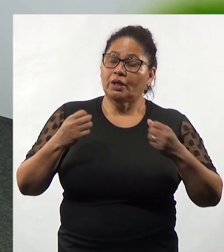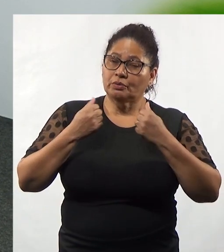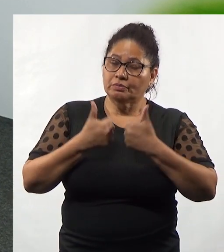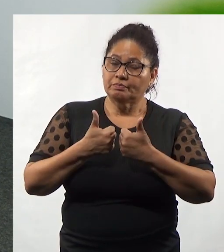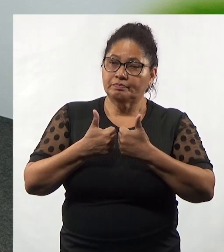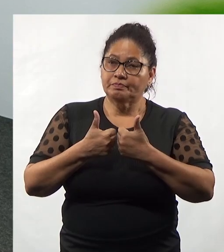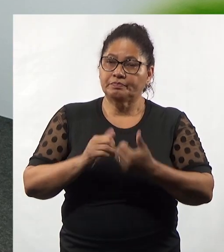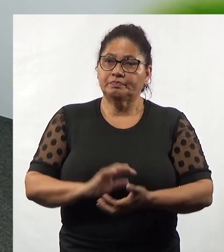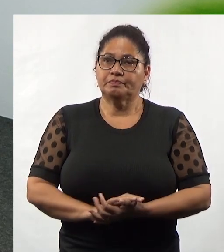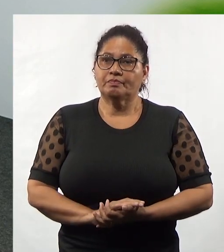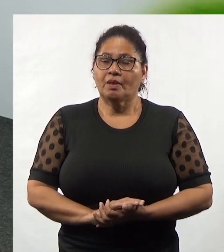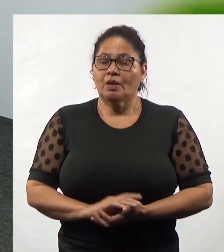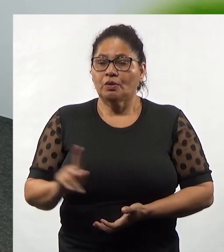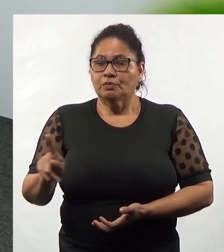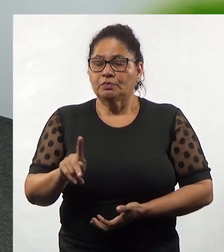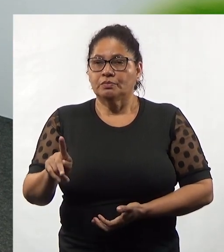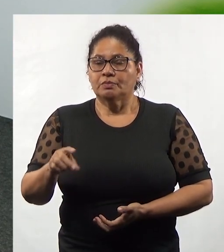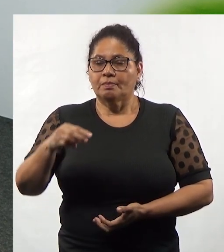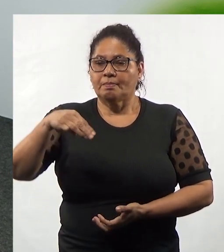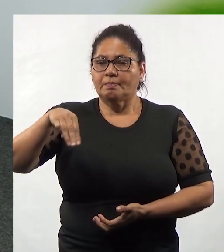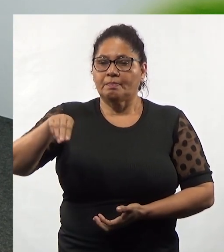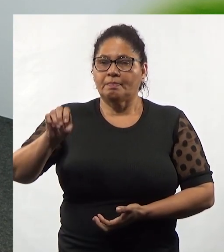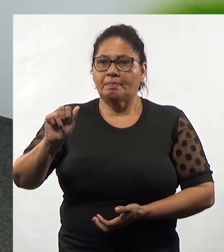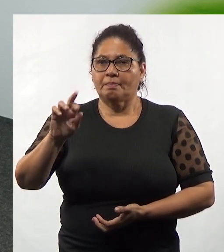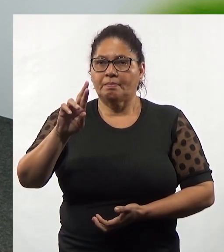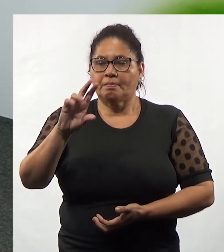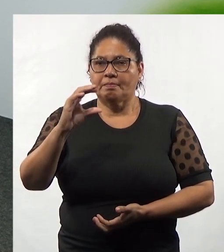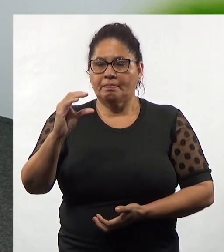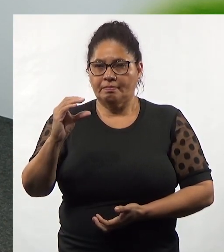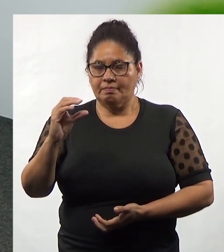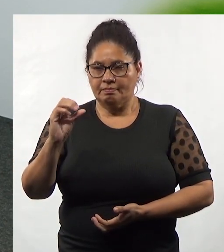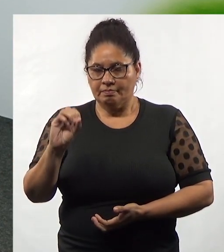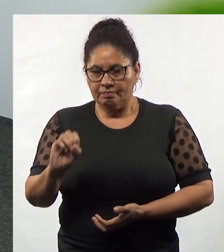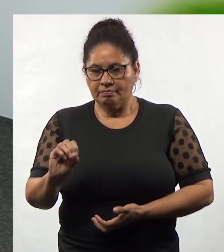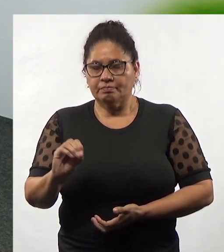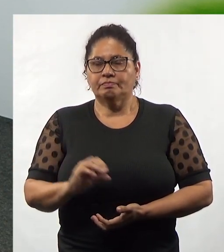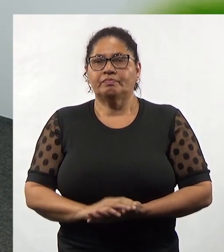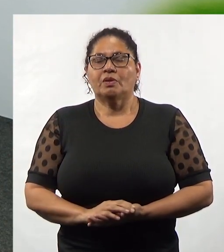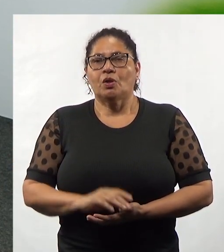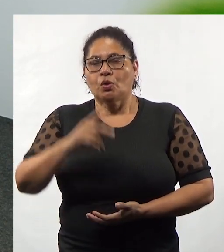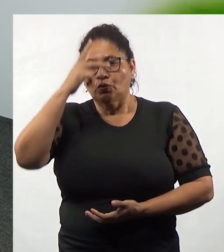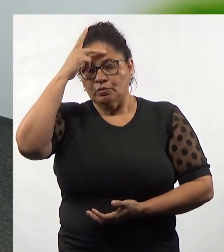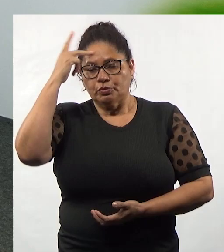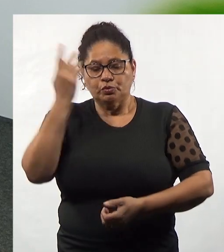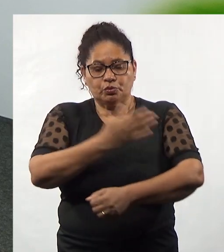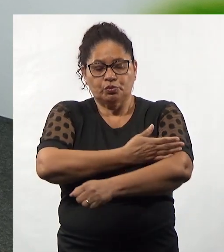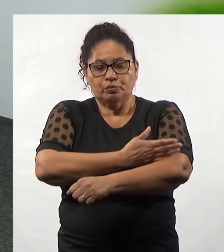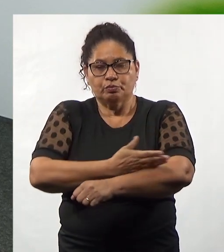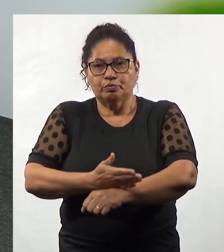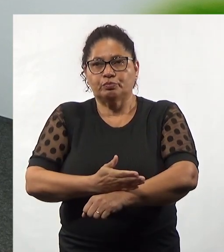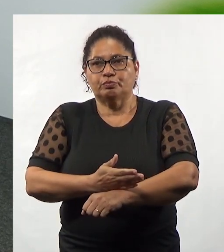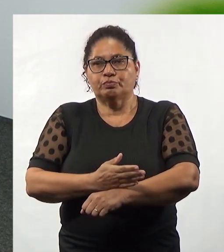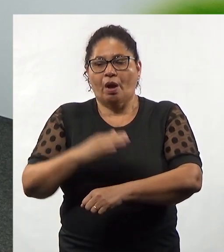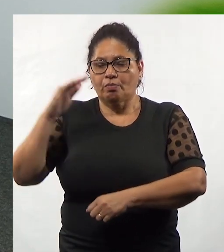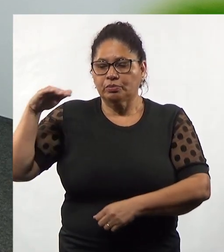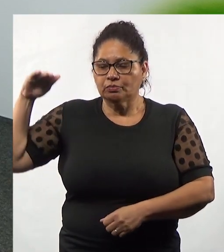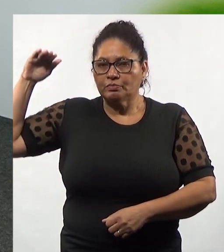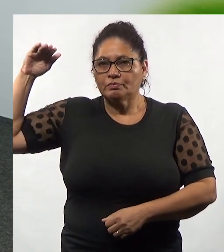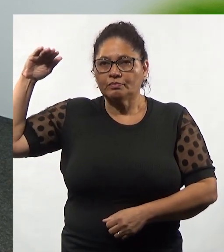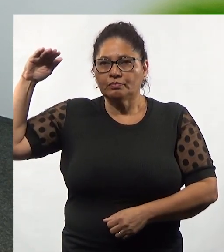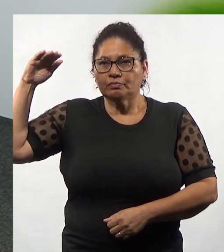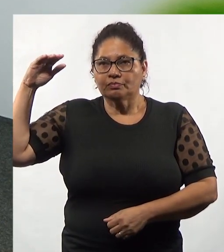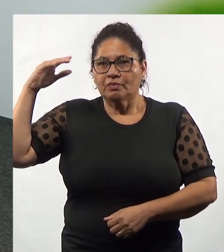Olá, tudo bem? Eu sou o professor Marcos Aurélio Borchardt. Sou uma pessoa de cor branca, estatura